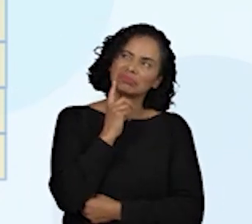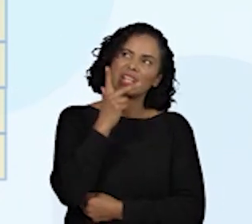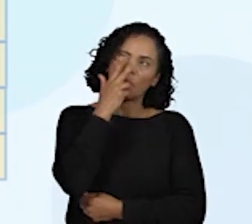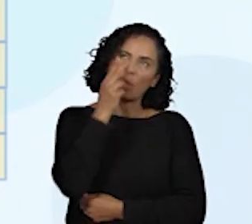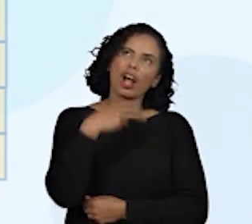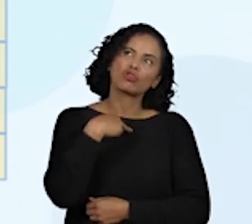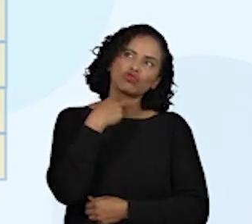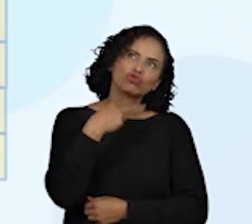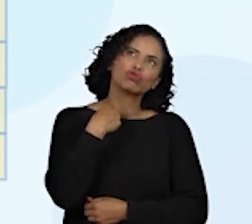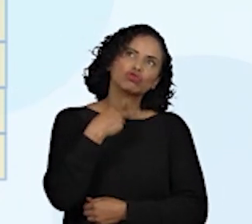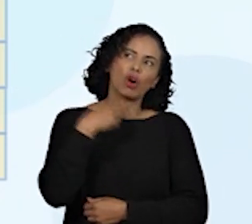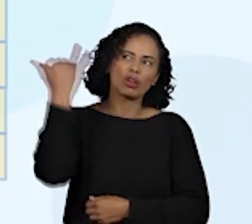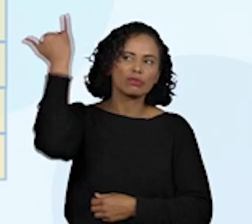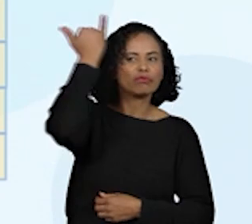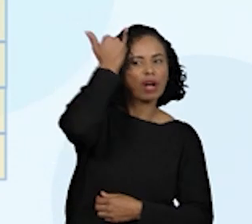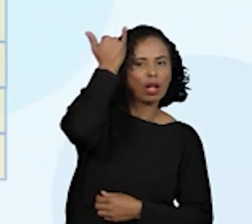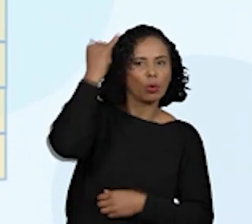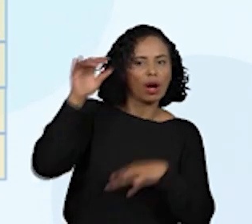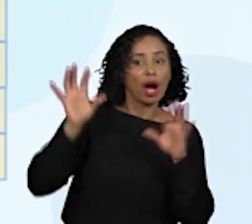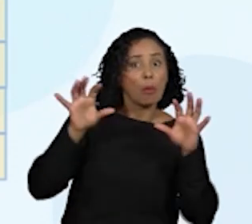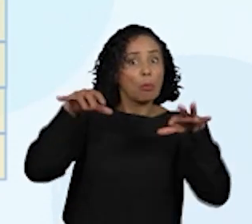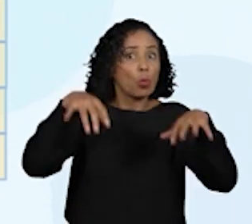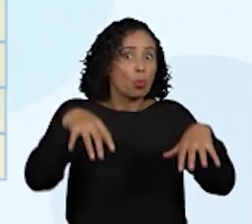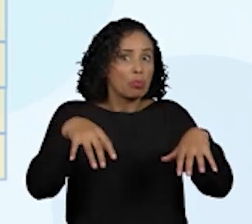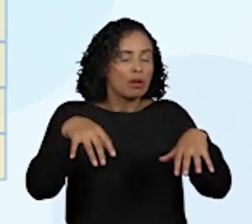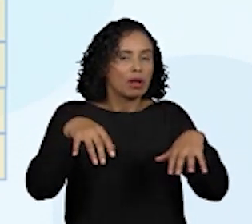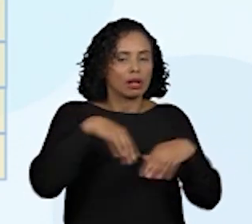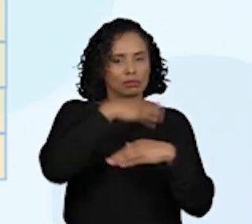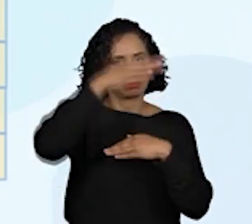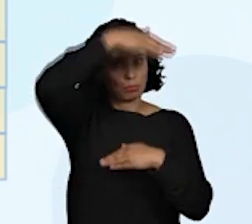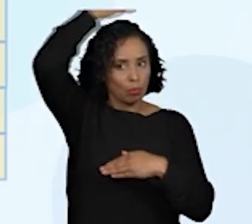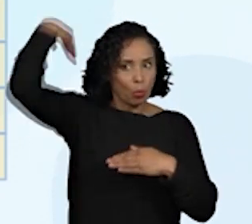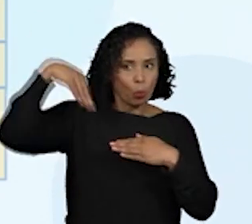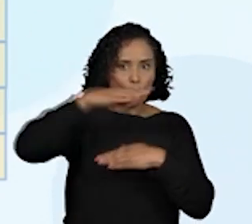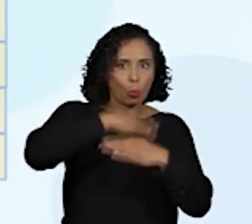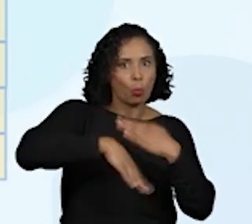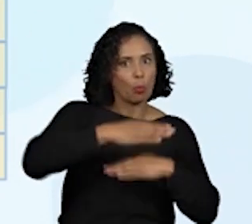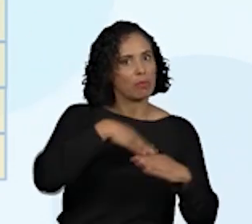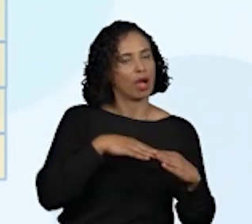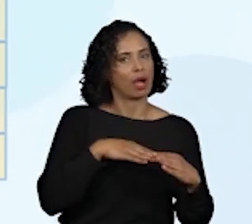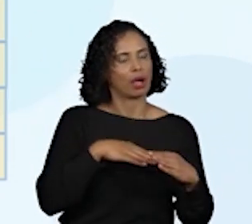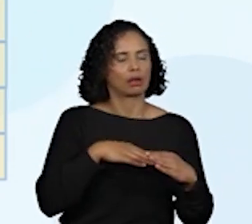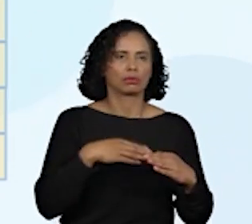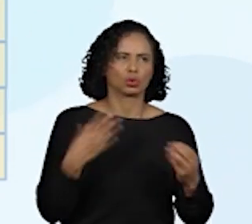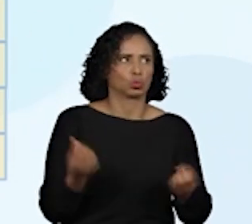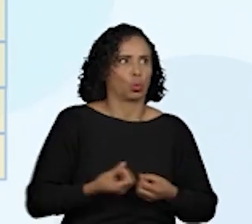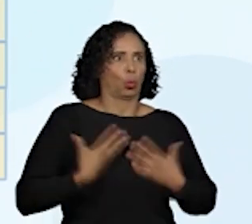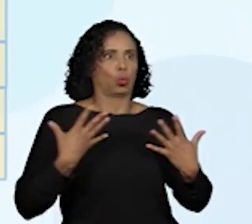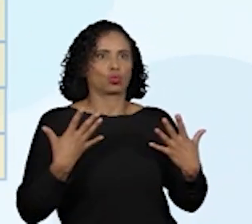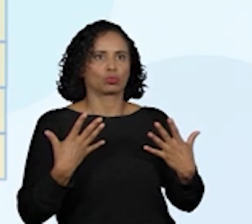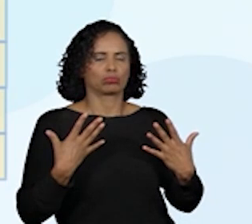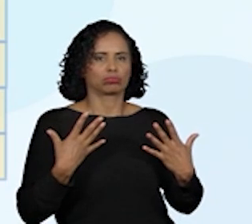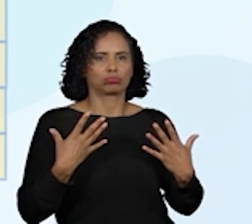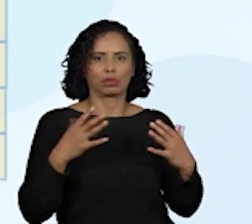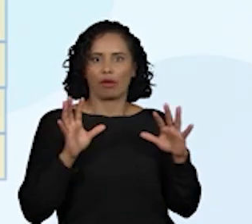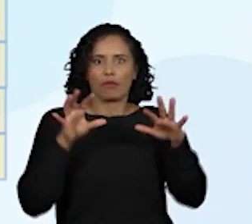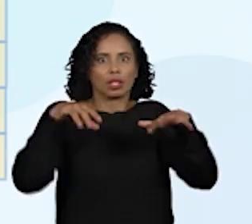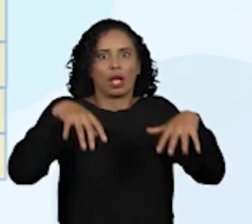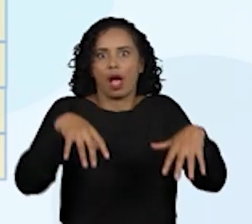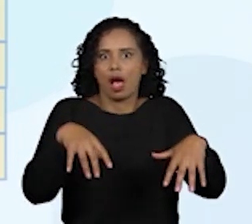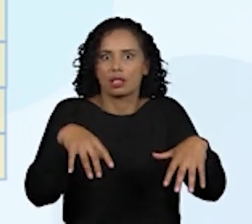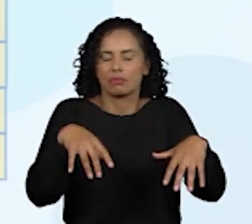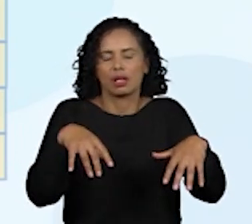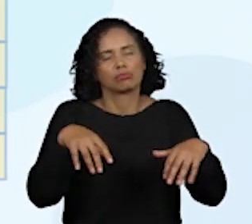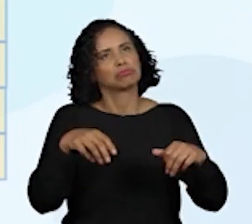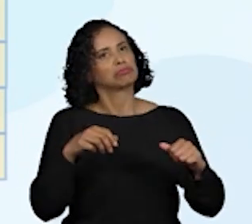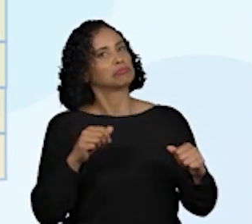múmia. Ai, que assustador. Pensamos que a voz era de um fantasma?